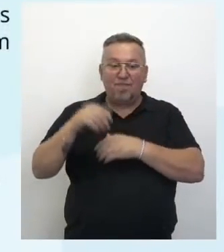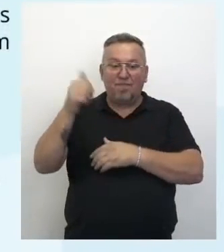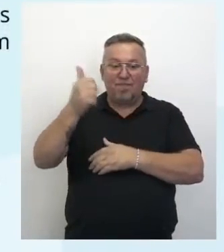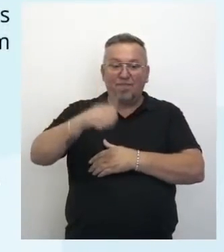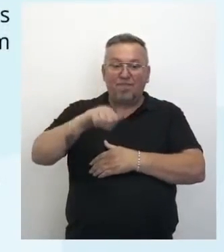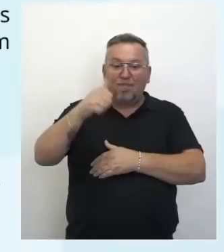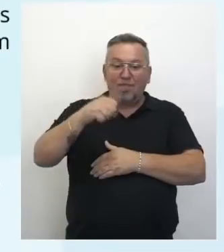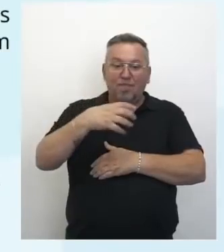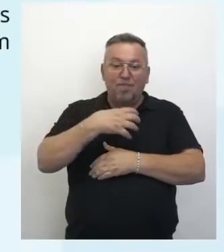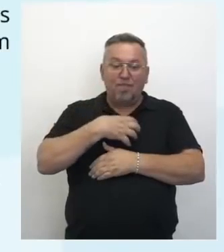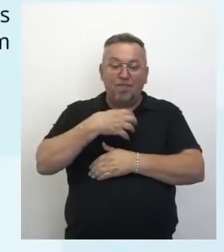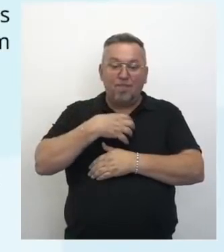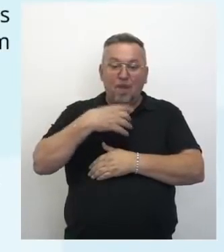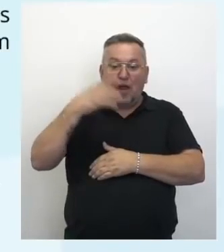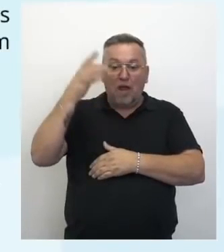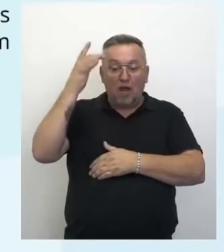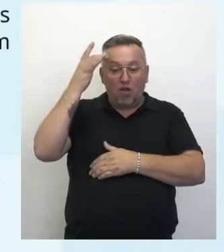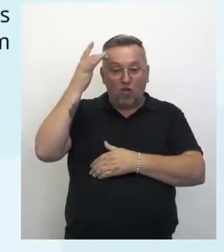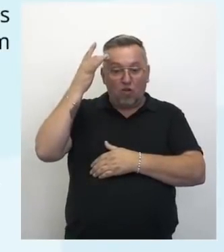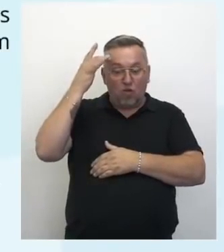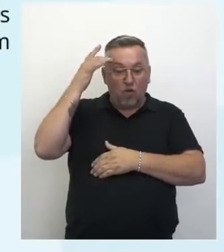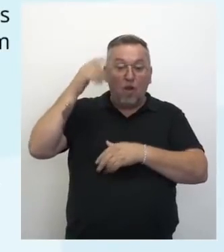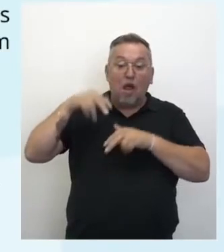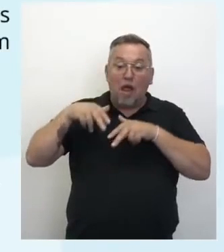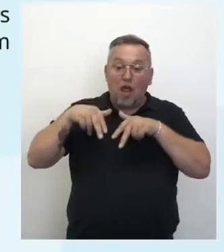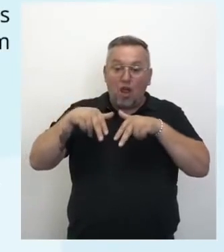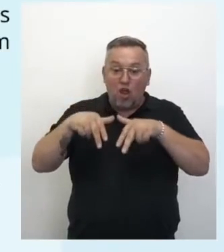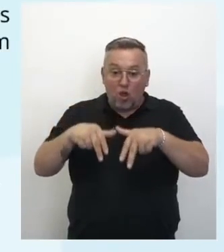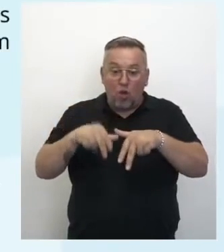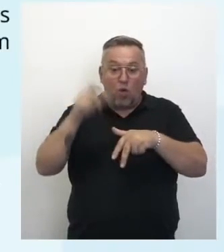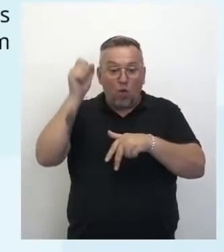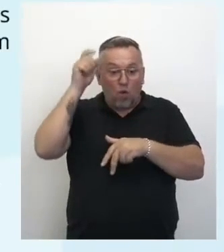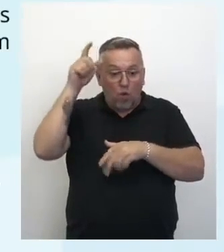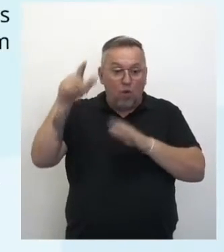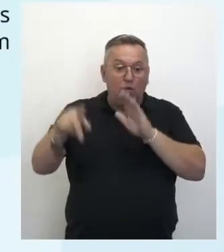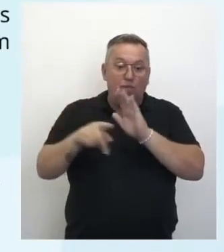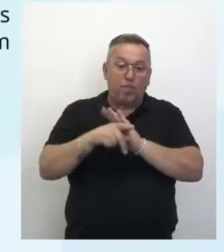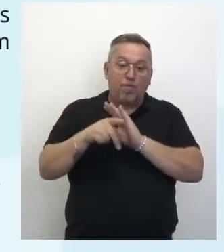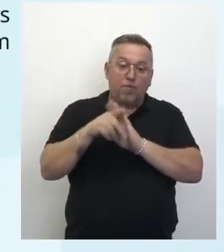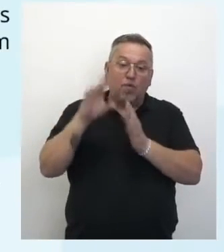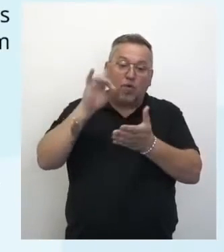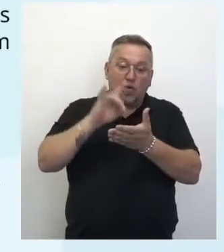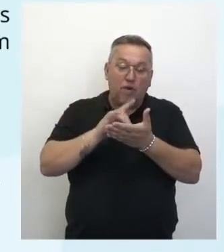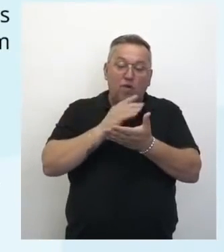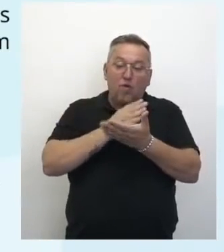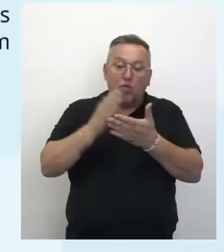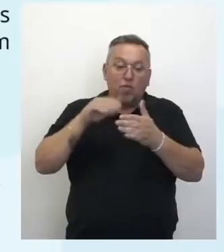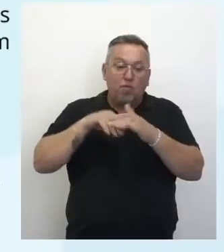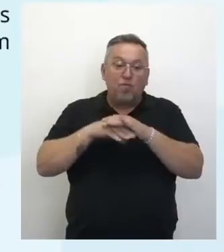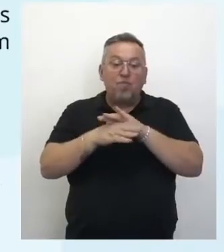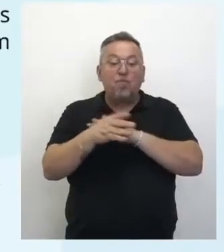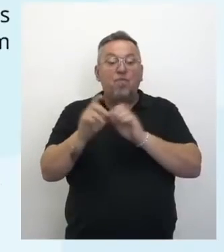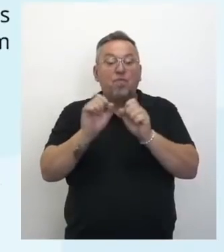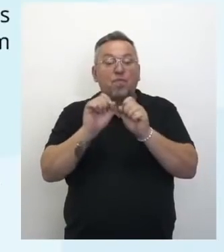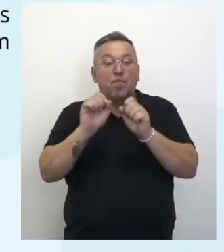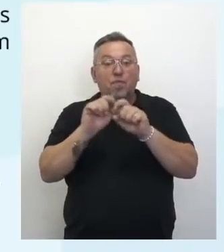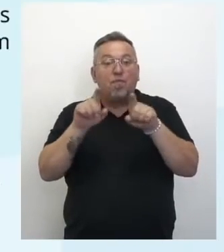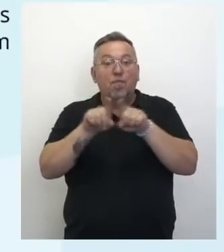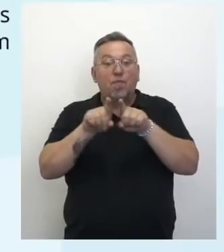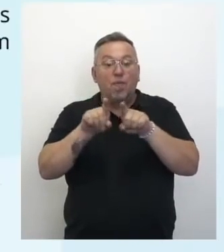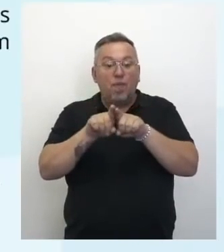aspectos étnicos e culturais dos povos originários e comunidades tradicionais e a produção de